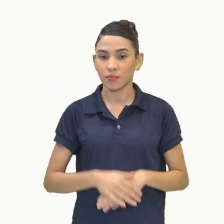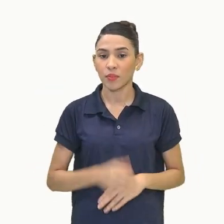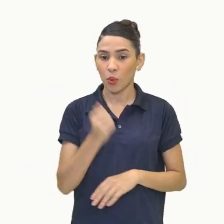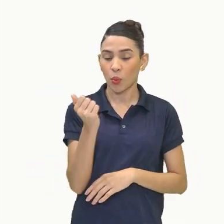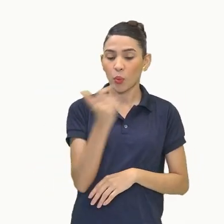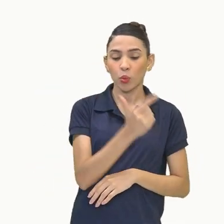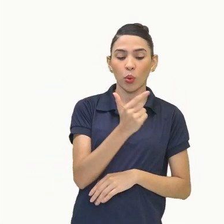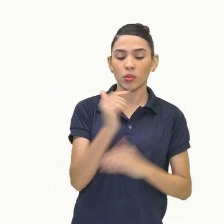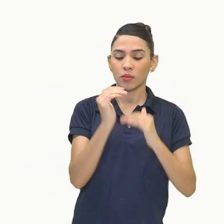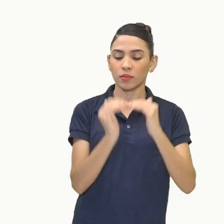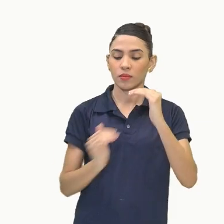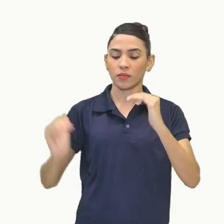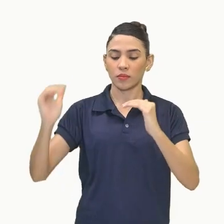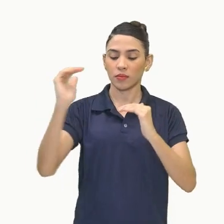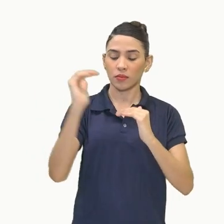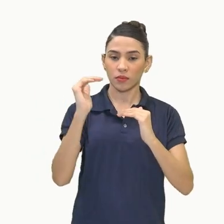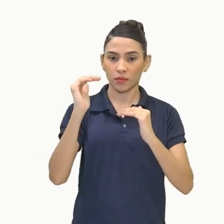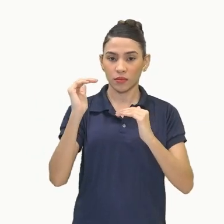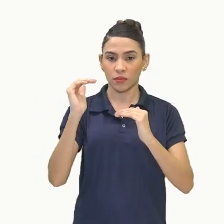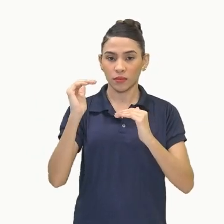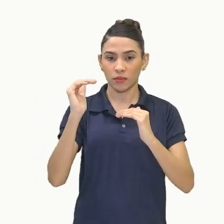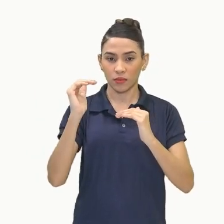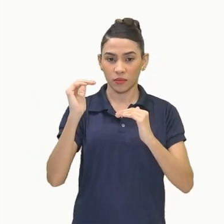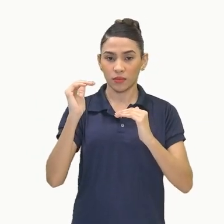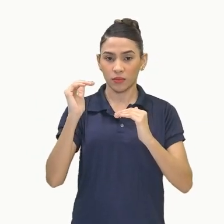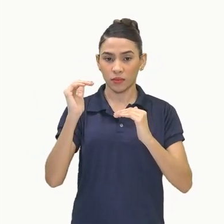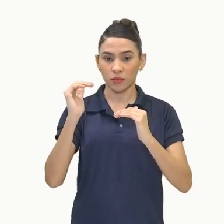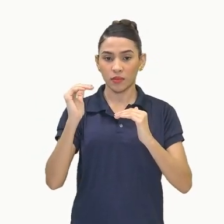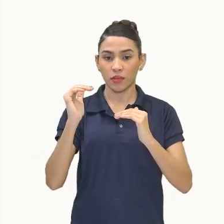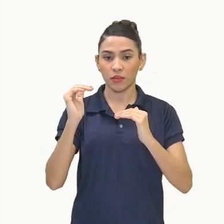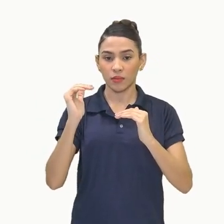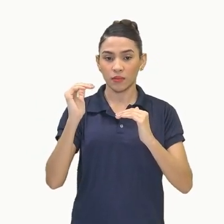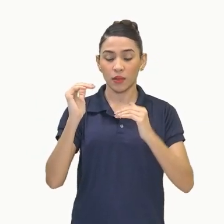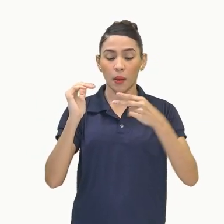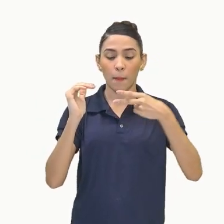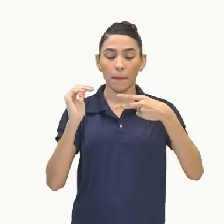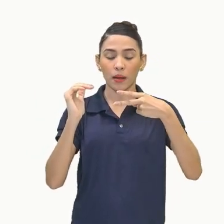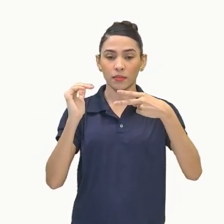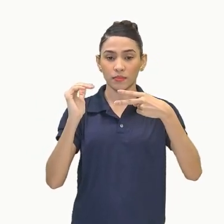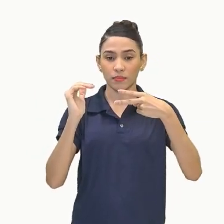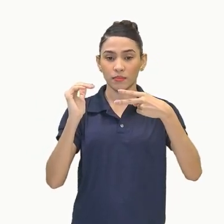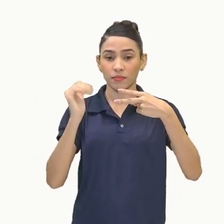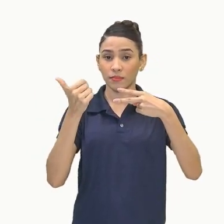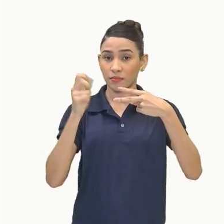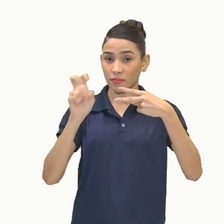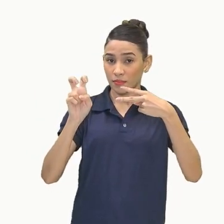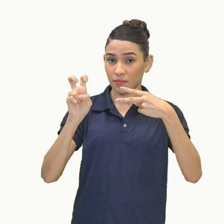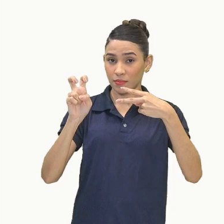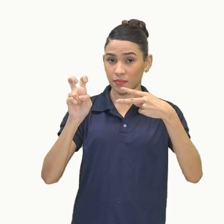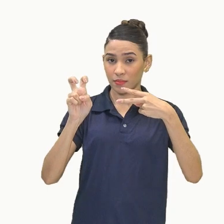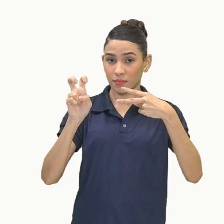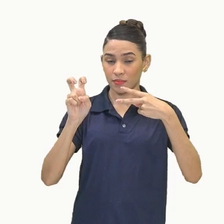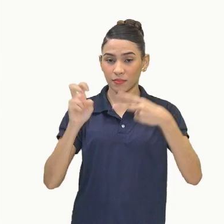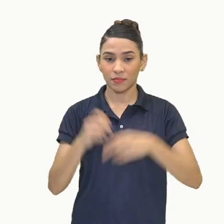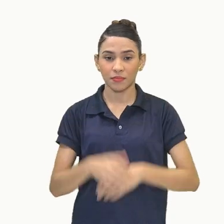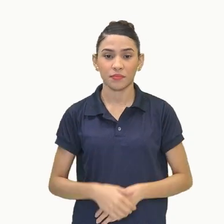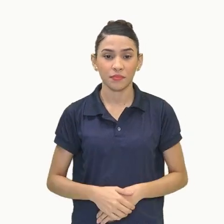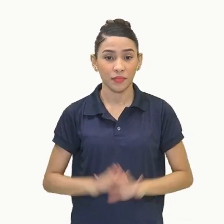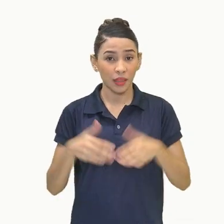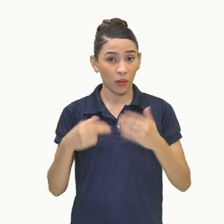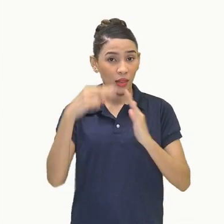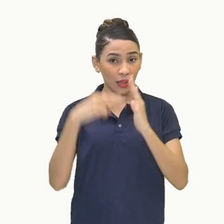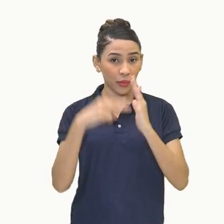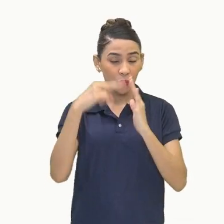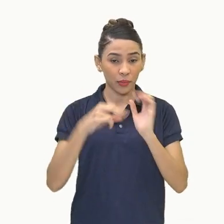vem primeiro, então 12, sinal do menor que 15. Então, questão de